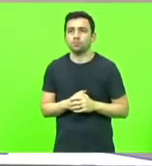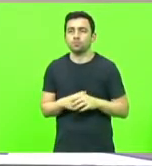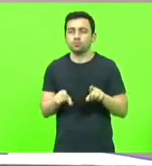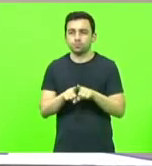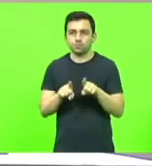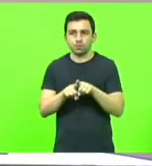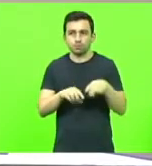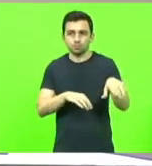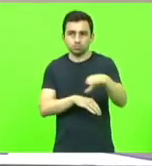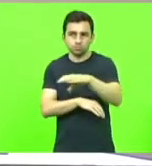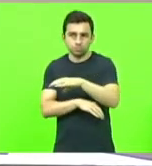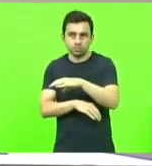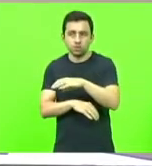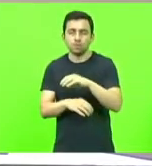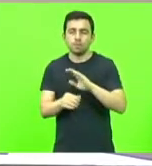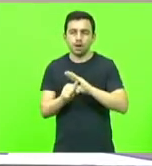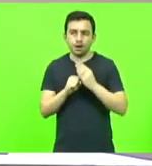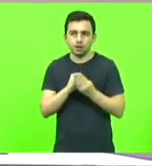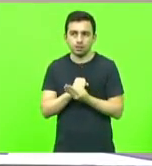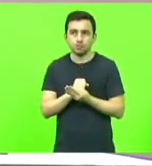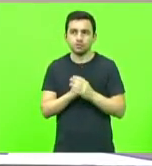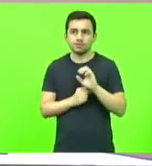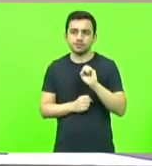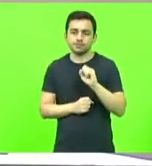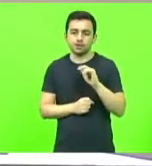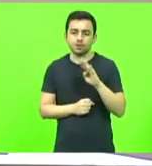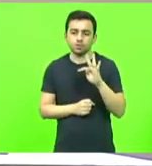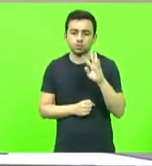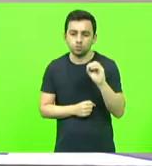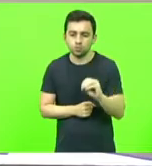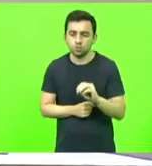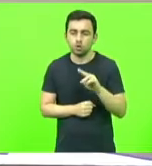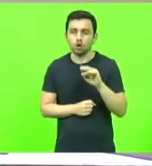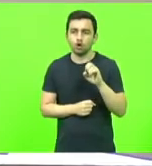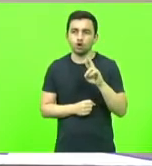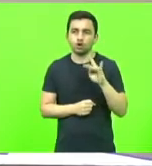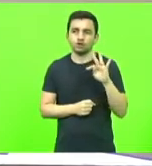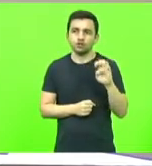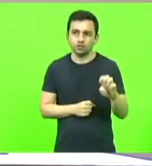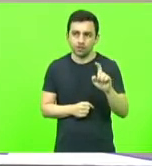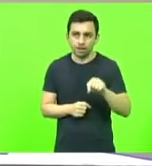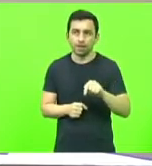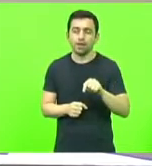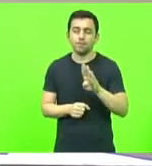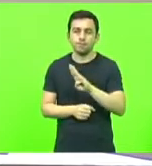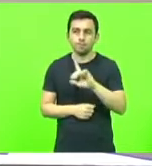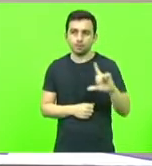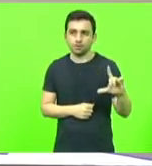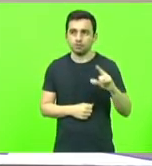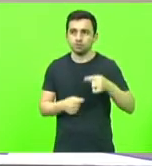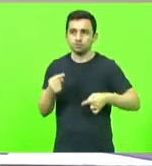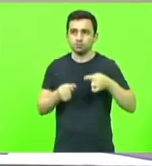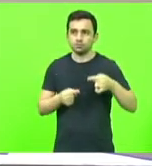transversais do bairro Salto do Norte, em Blumenau. Em discussão?